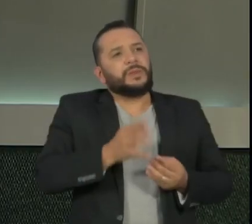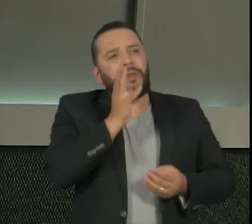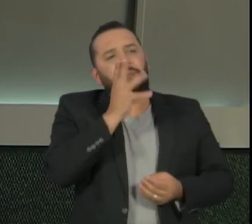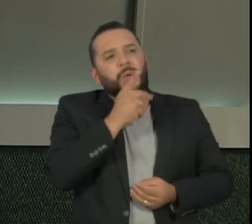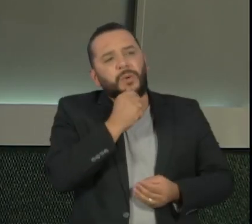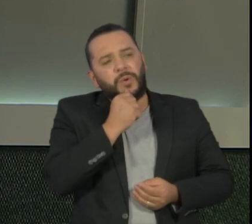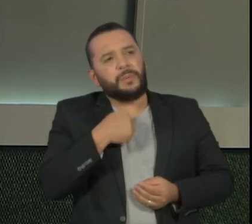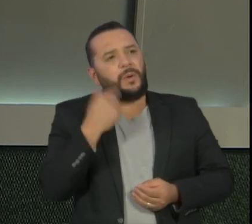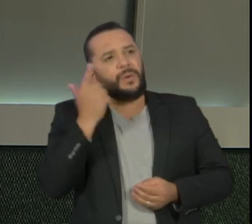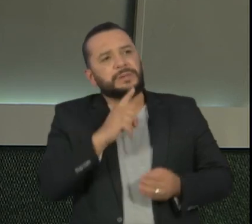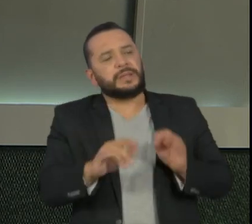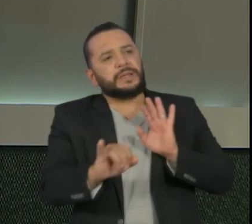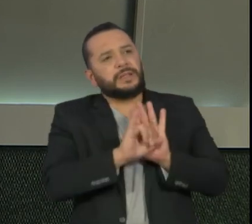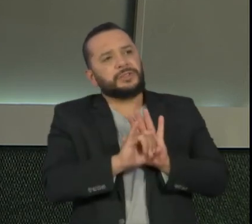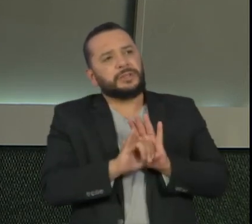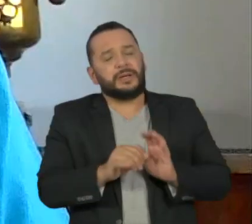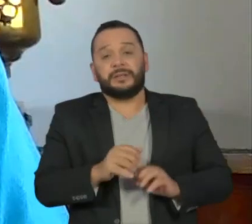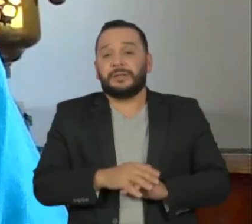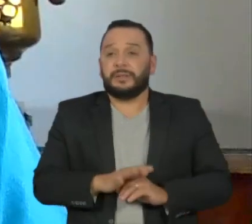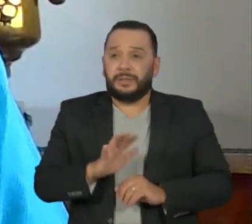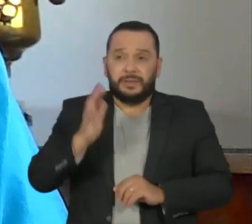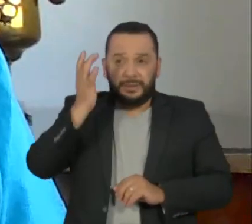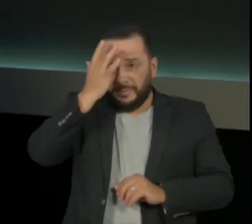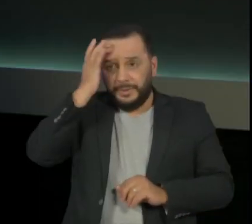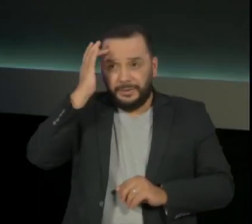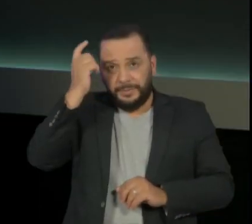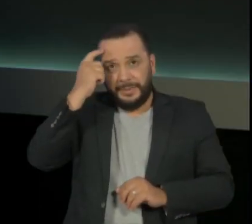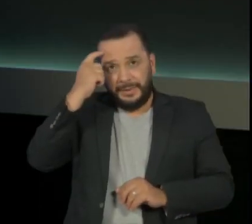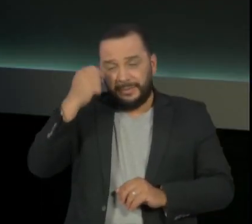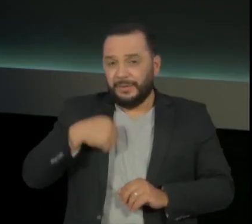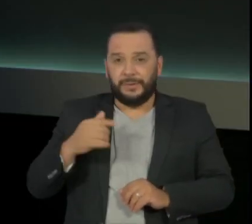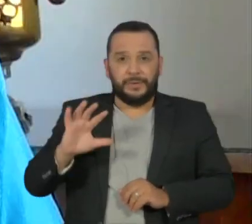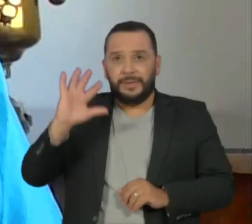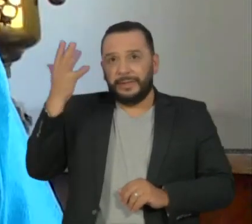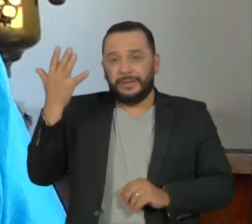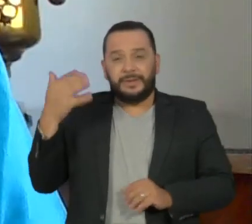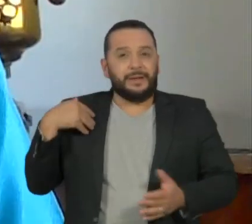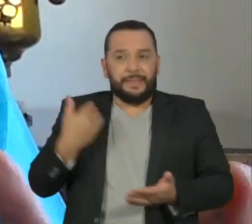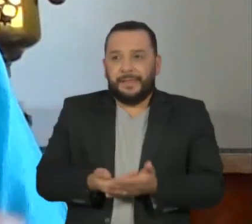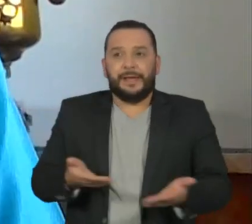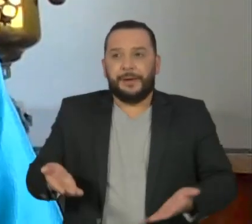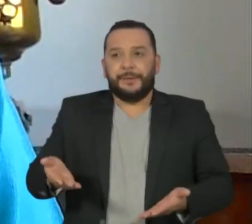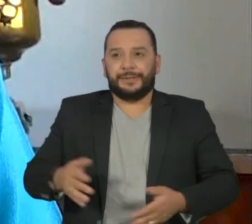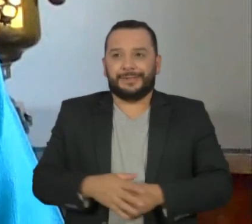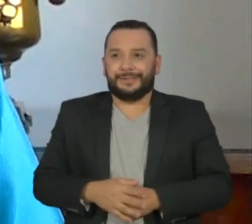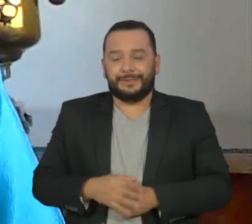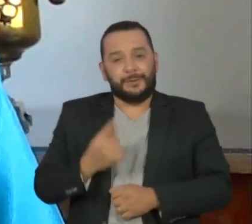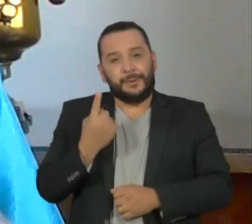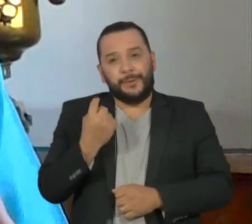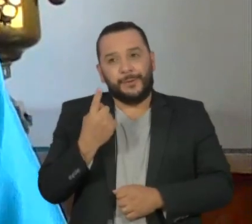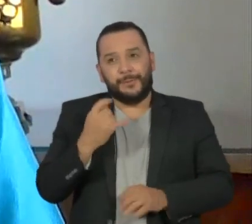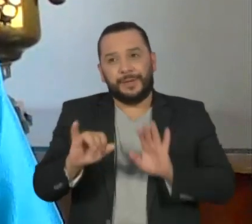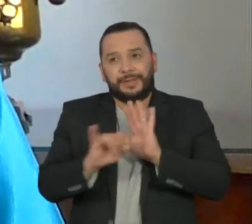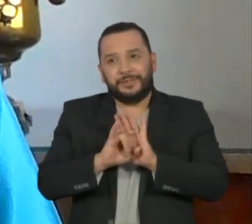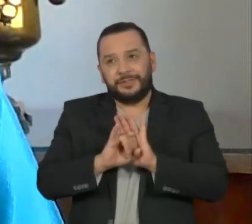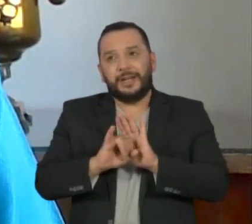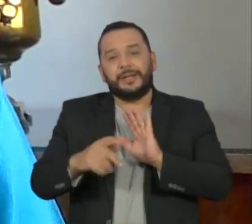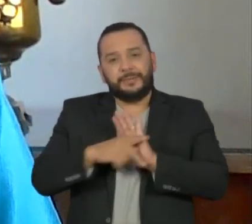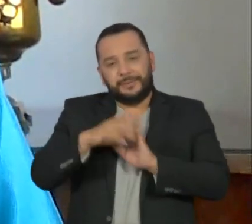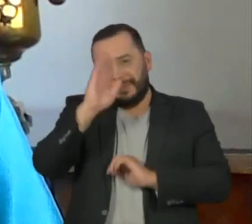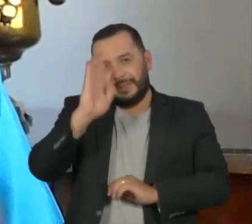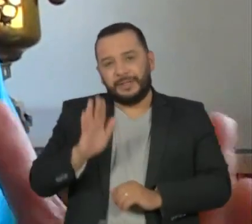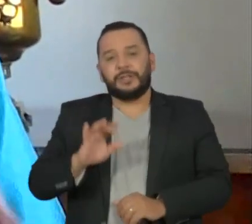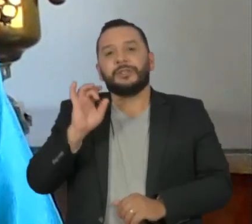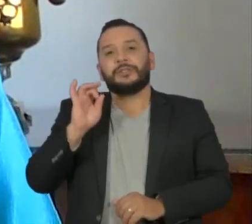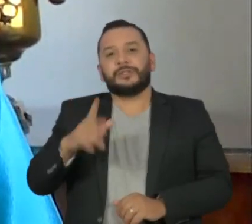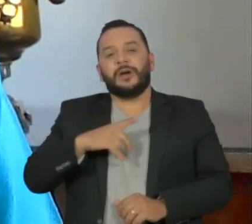Bem, as más línguas dizem que ainda não ocorreu, a não ser em finais de campeonato